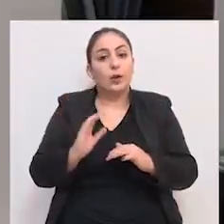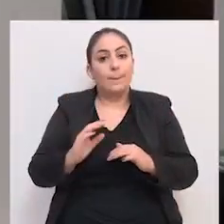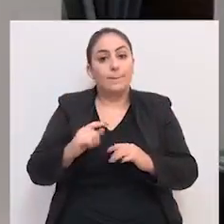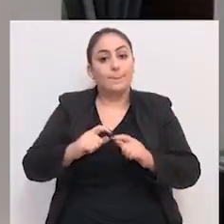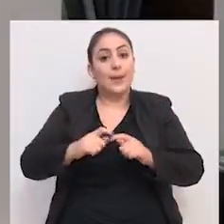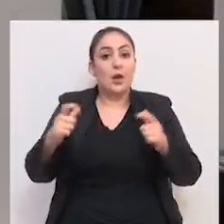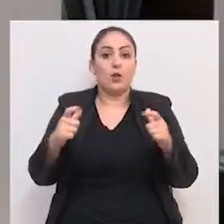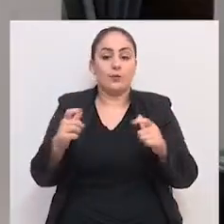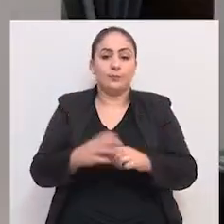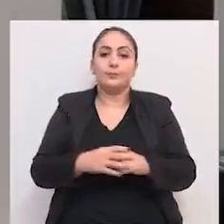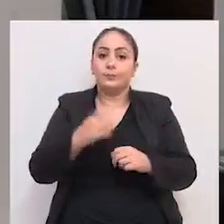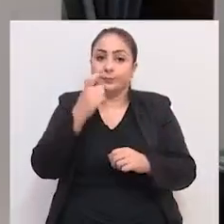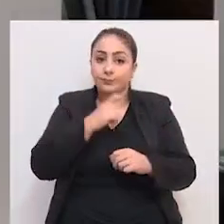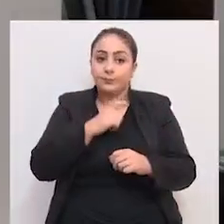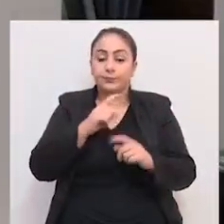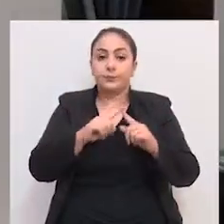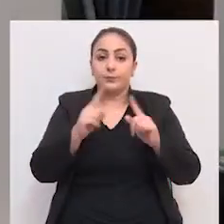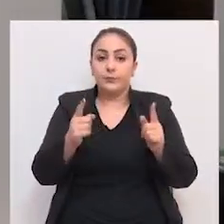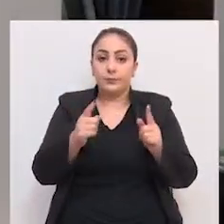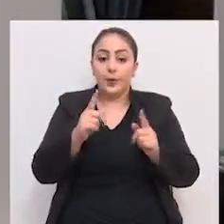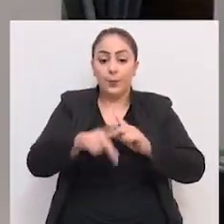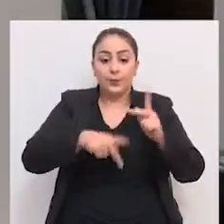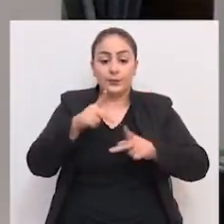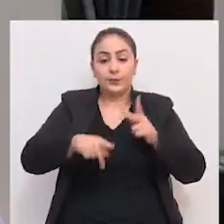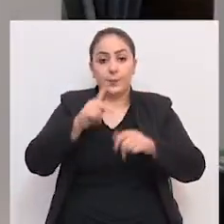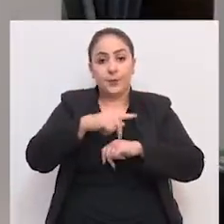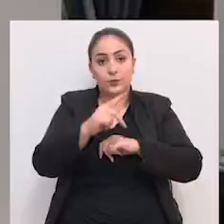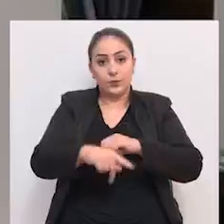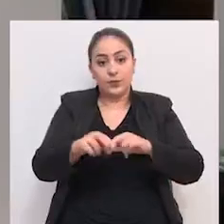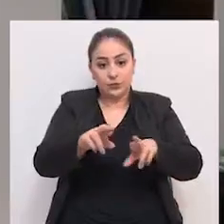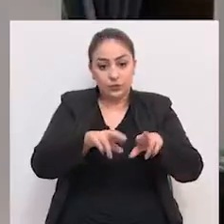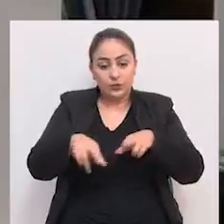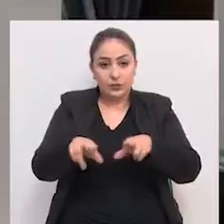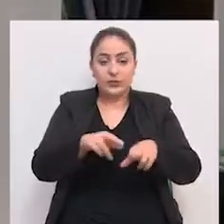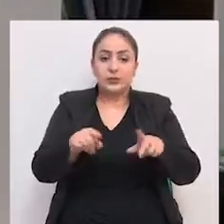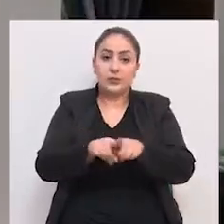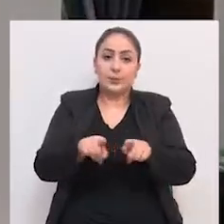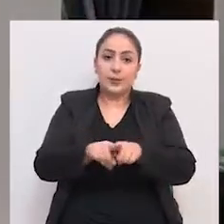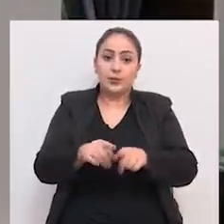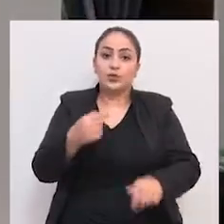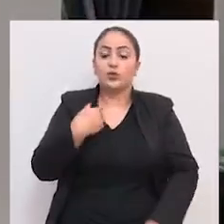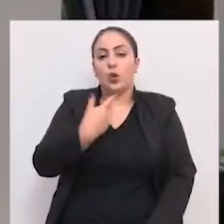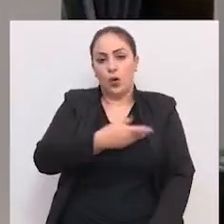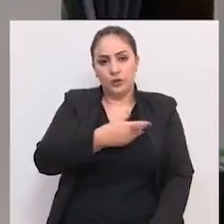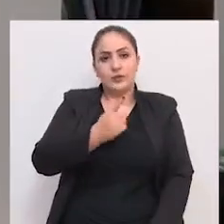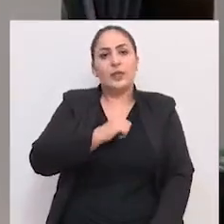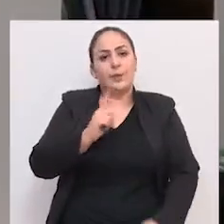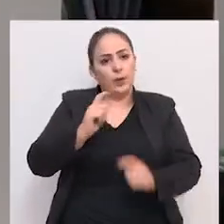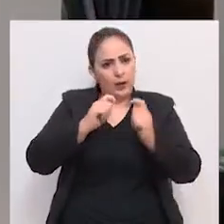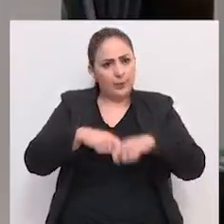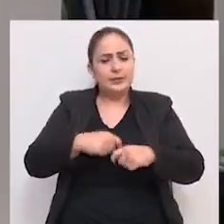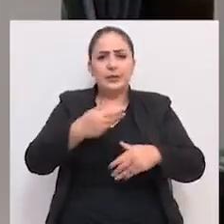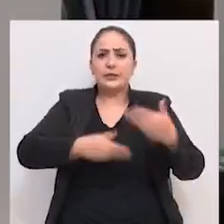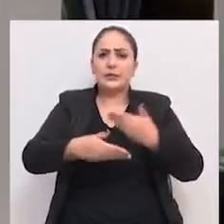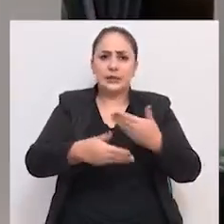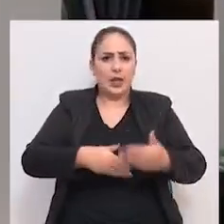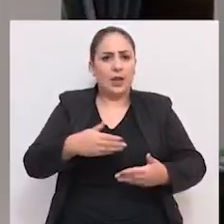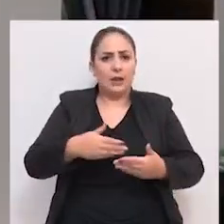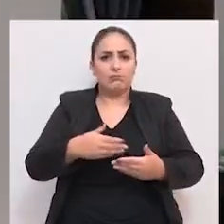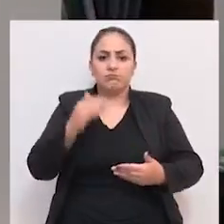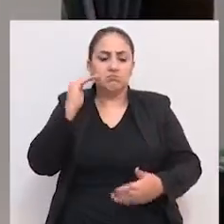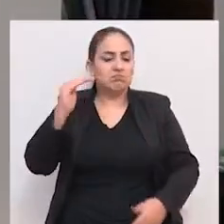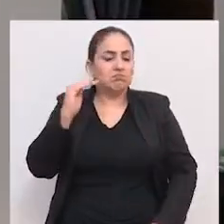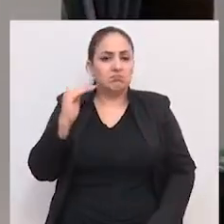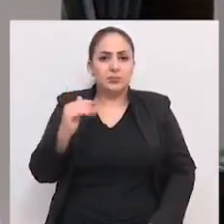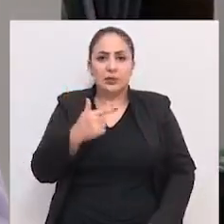Mas, deixa bem claro que a população de Passo Fundo, população da região, ainda nós temos condições de atender